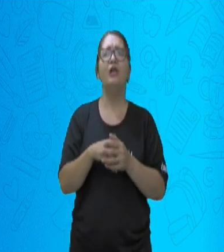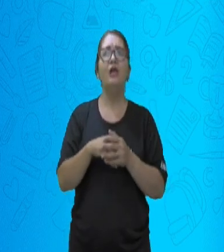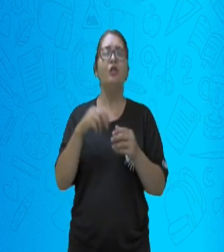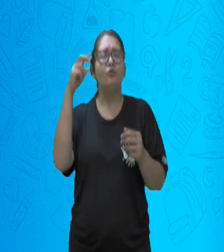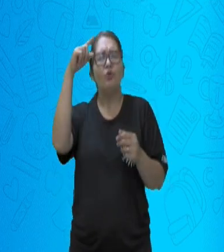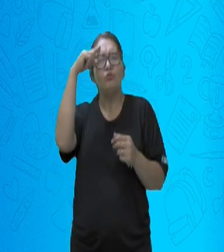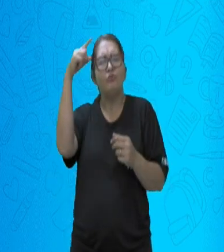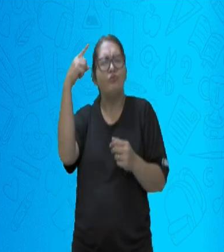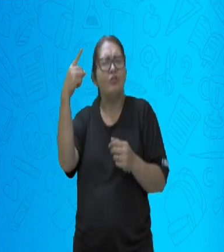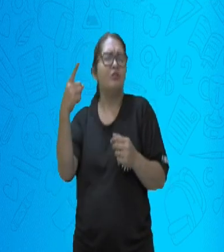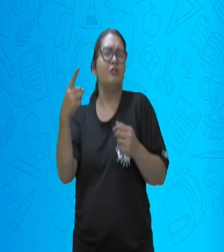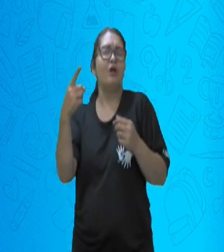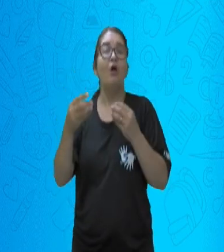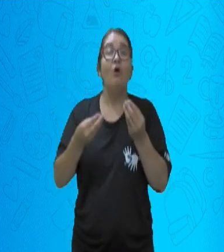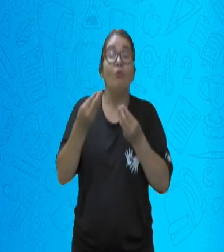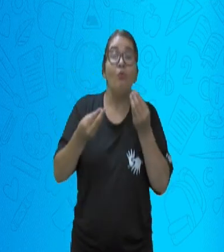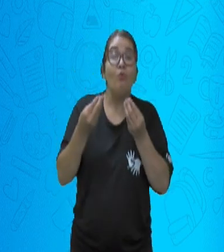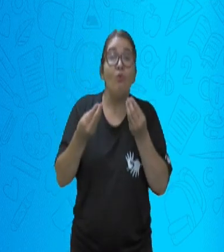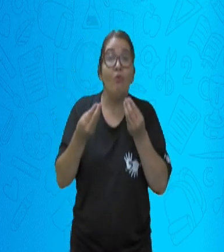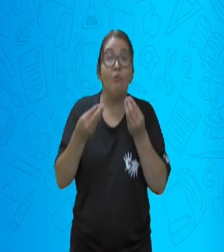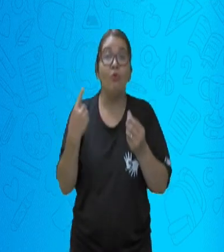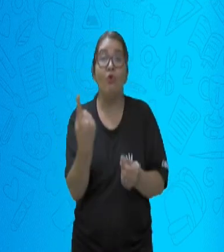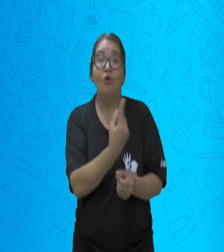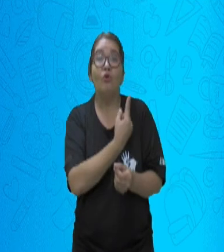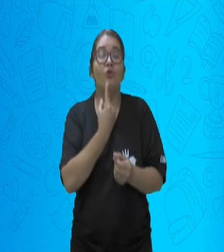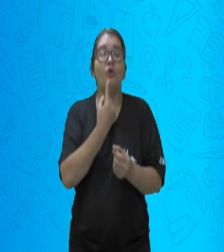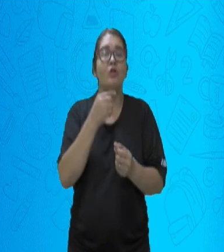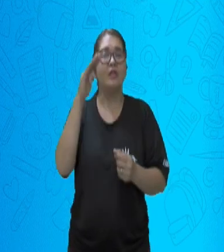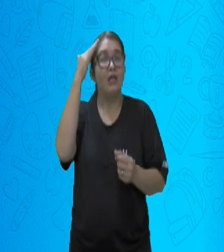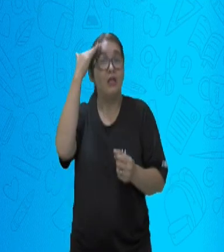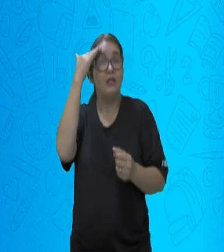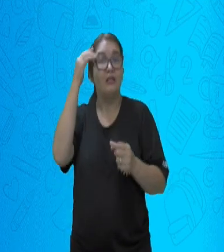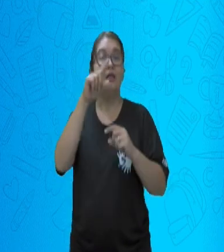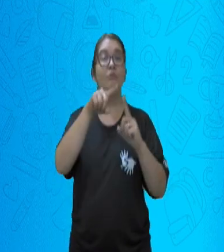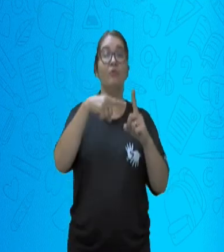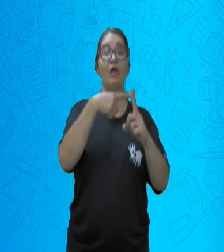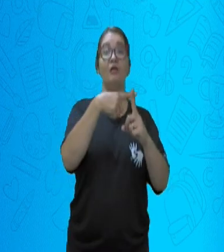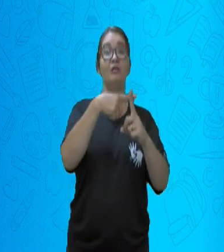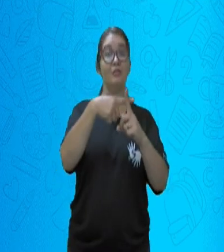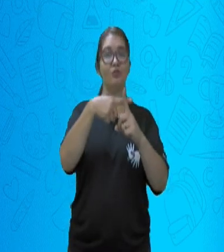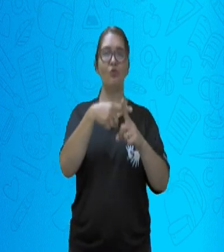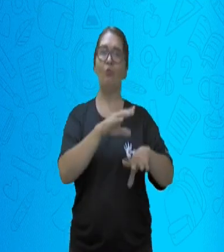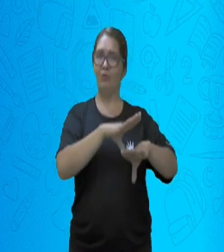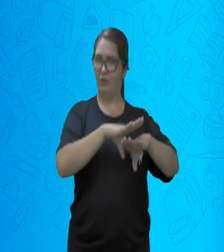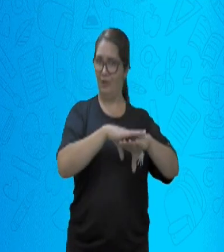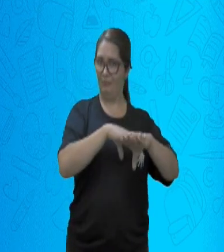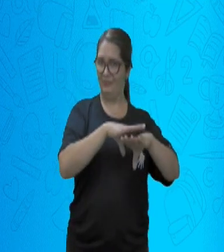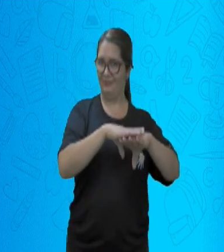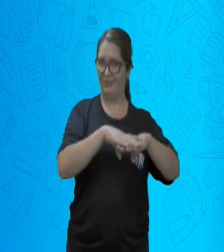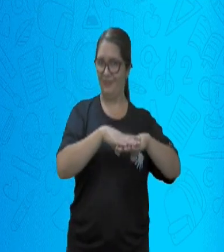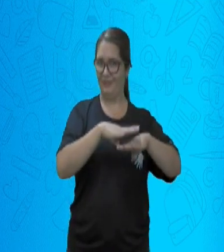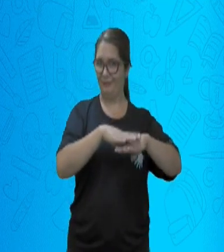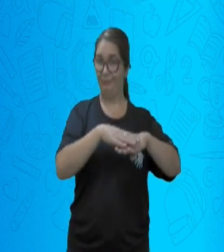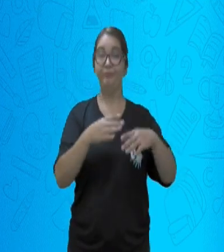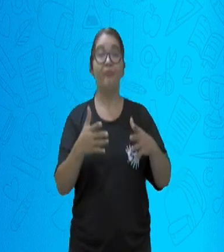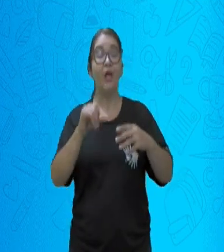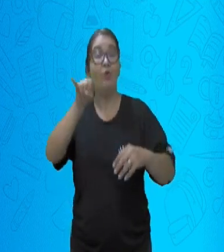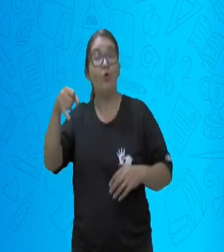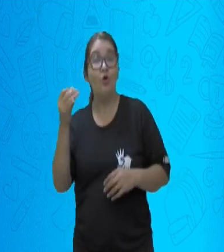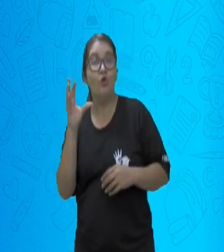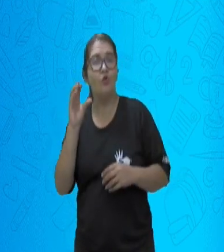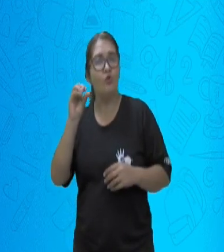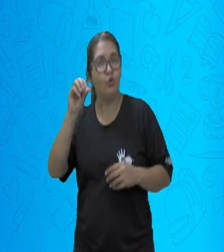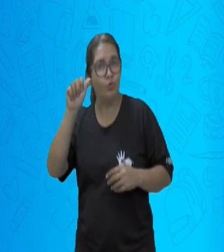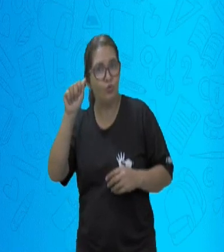dia a dia. O que que a gente poderia usar? Como a gente poderia usar a soma no nosso dia a dia? Então, vamos tomar como exemplo: o João possui